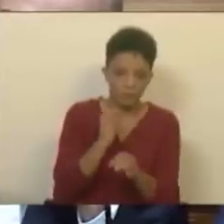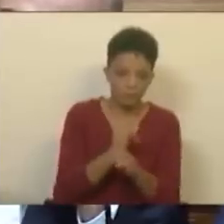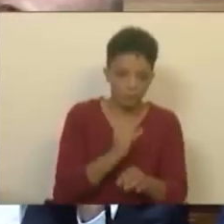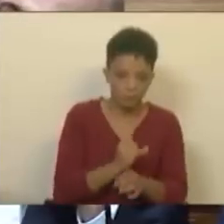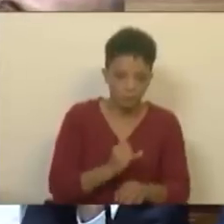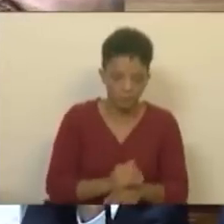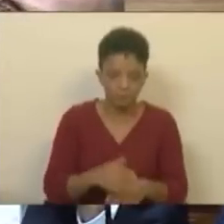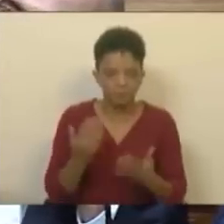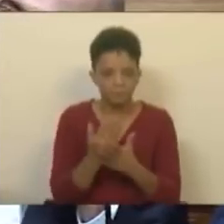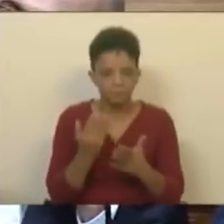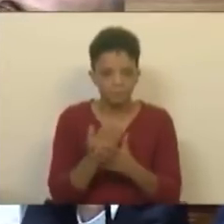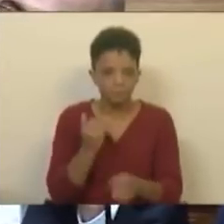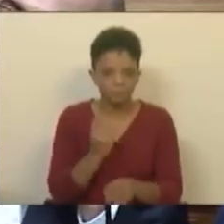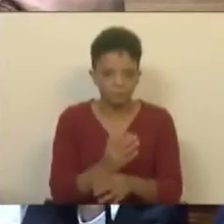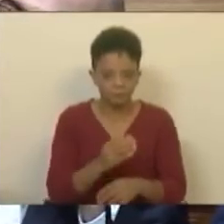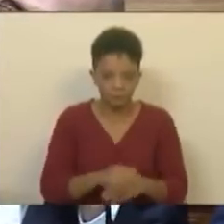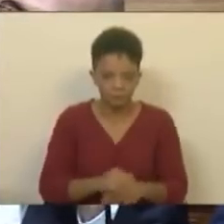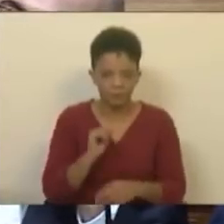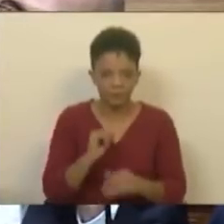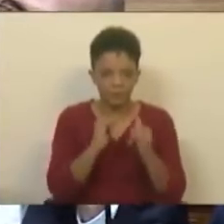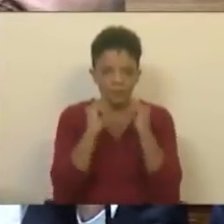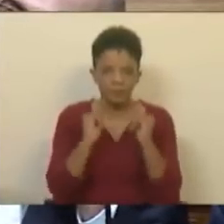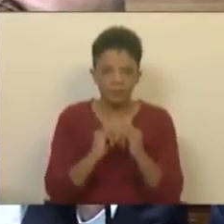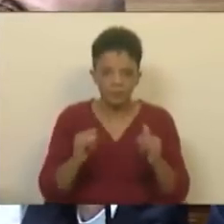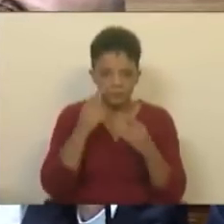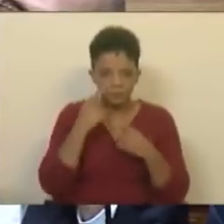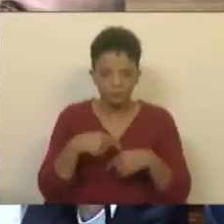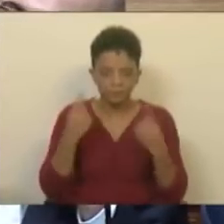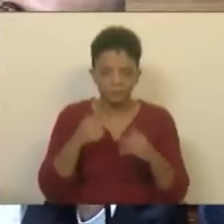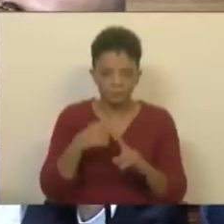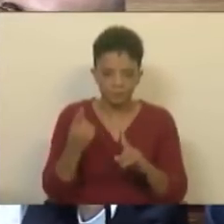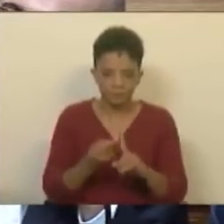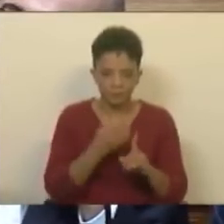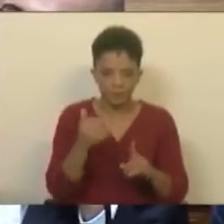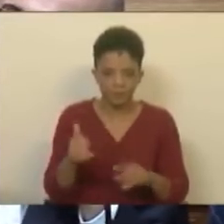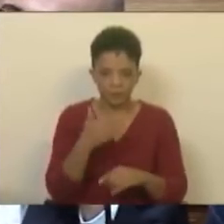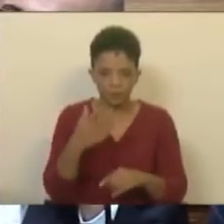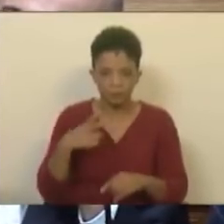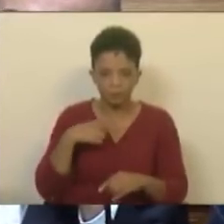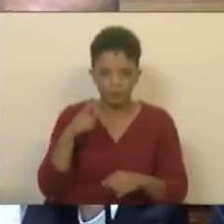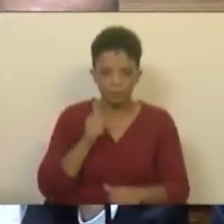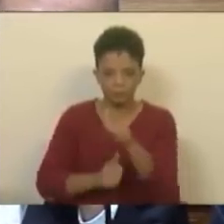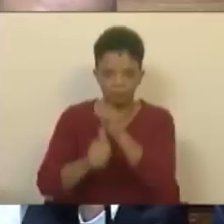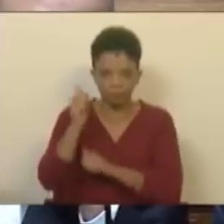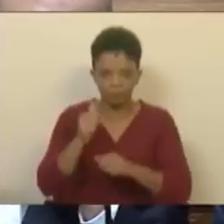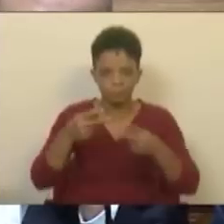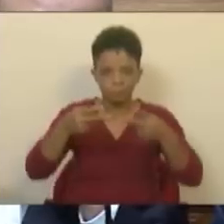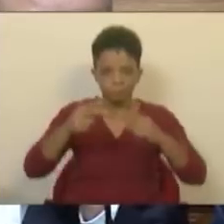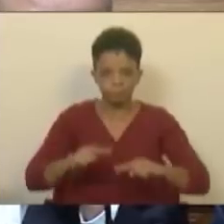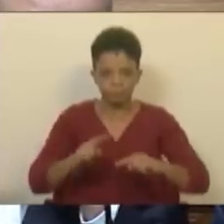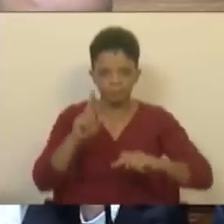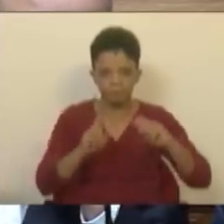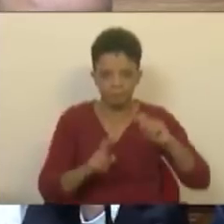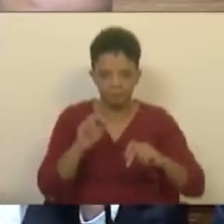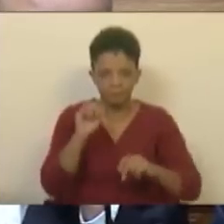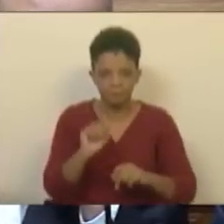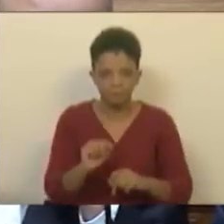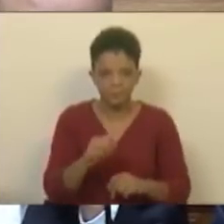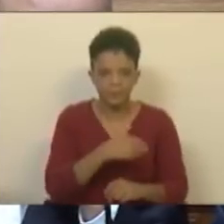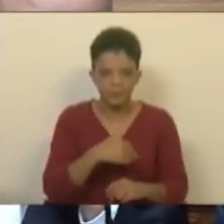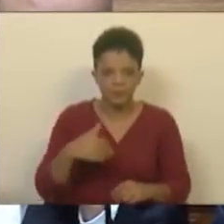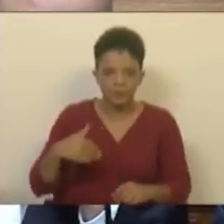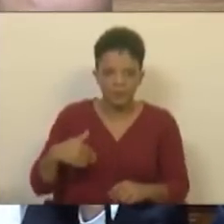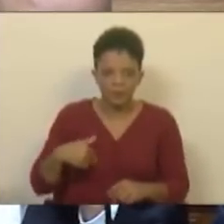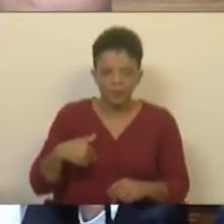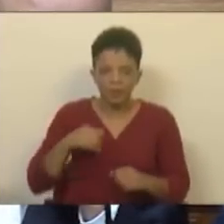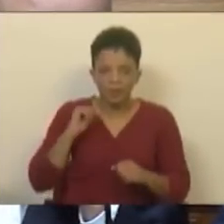um outro estudo da ideia internacional mostrou em 2021 Portugal retroceder três lugares do ranking da Saúde